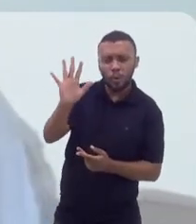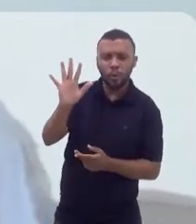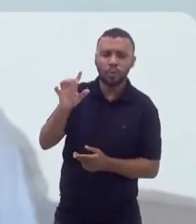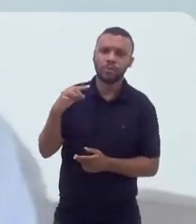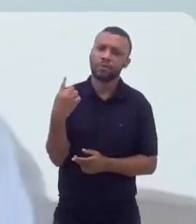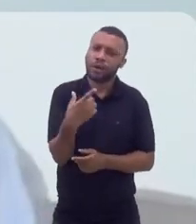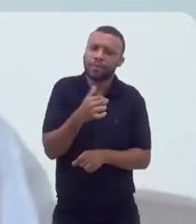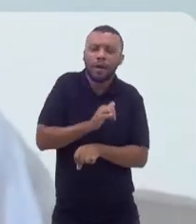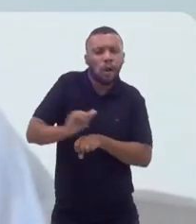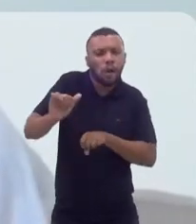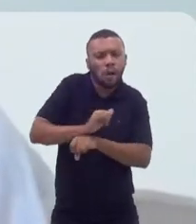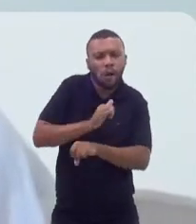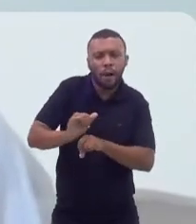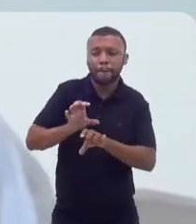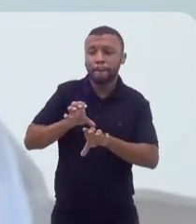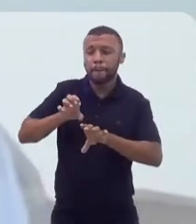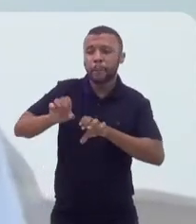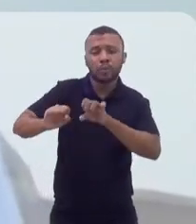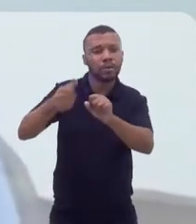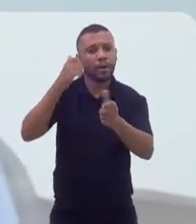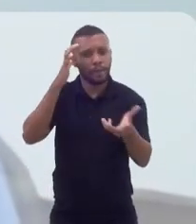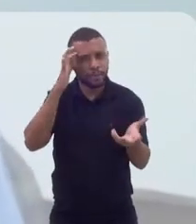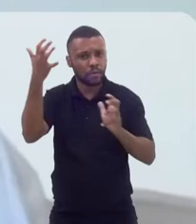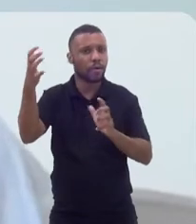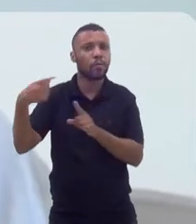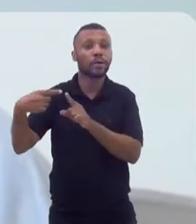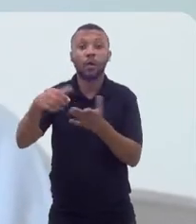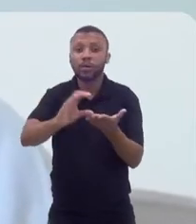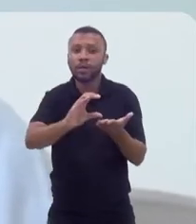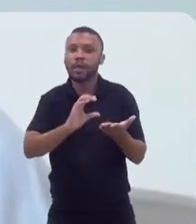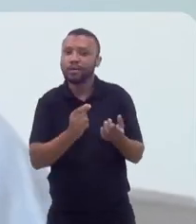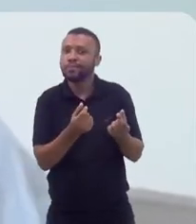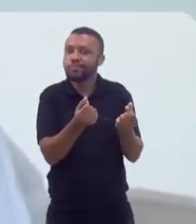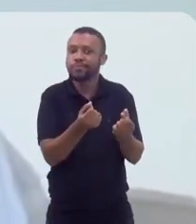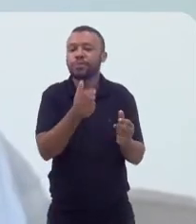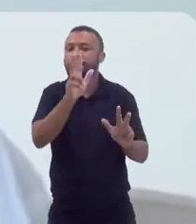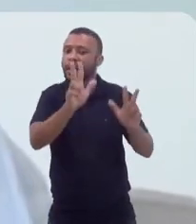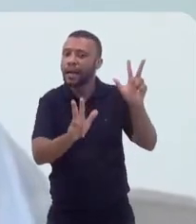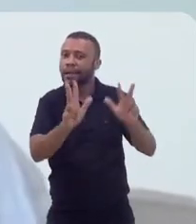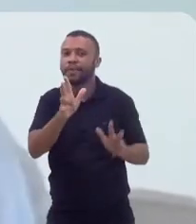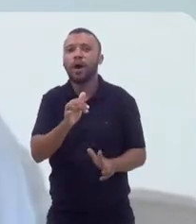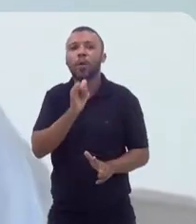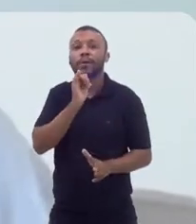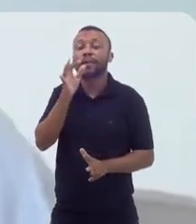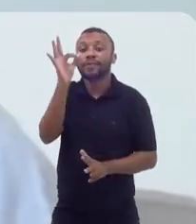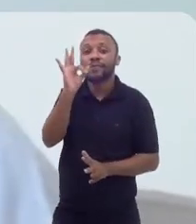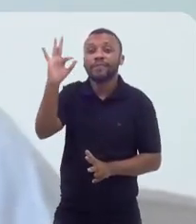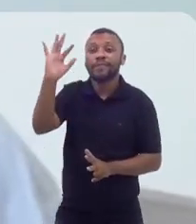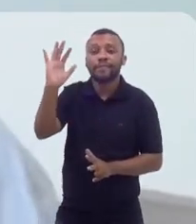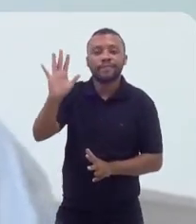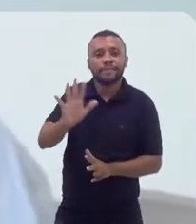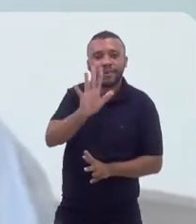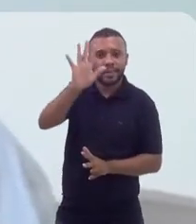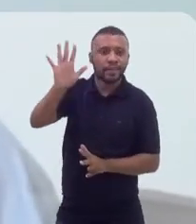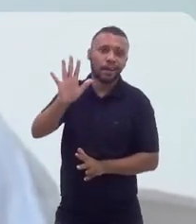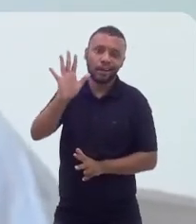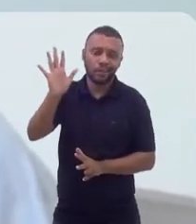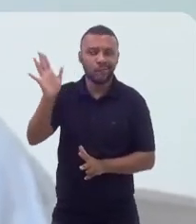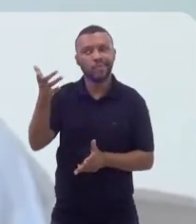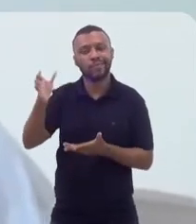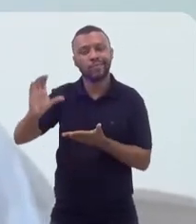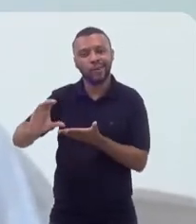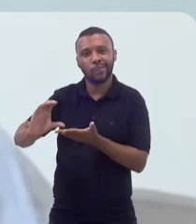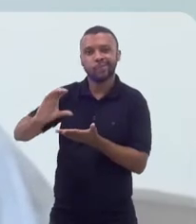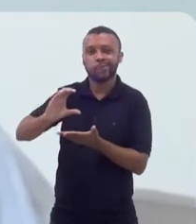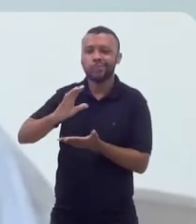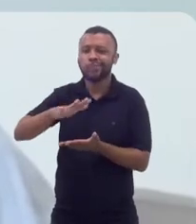isso tem que se buscar uma solução para isso, porque os recursos de carnaval, por exemplo, federal, ele vai terminar